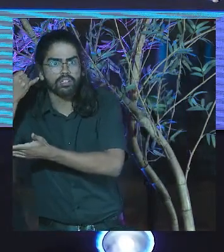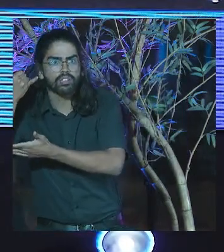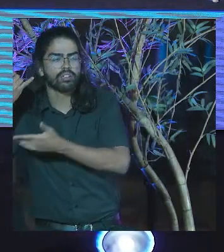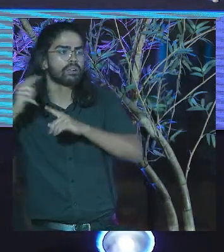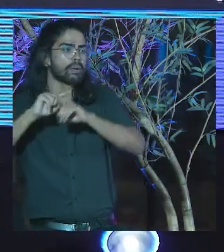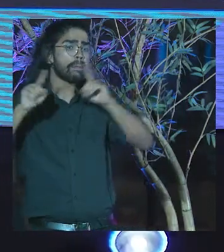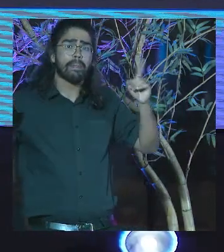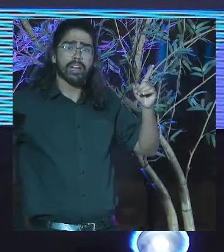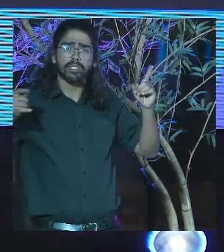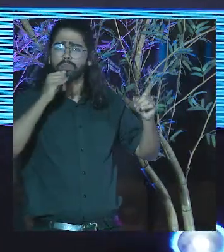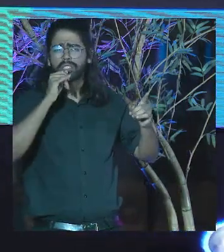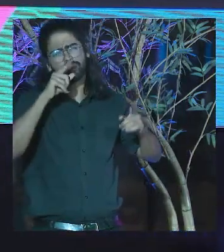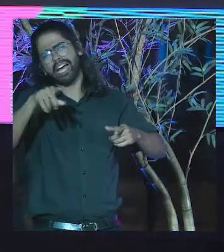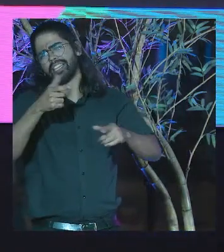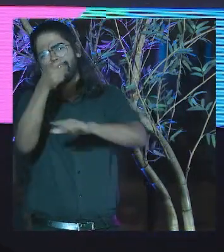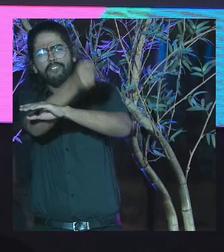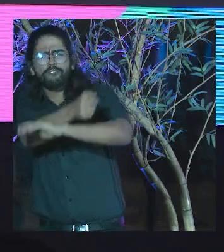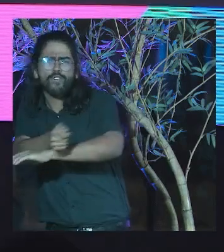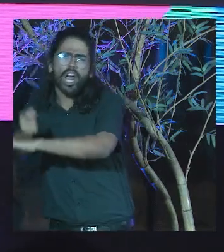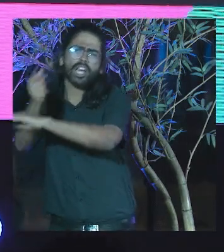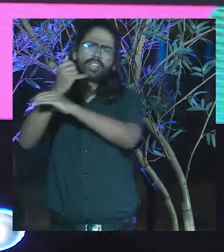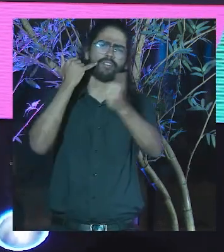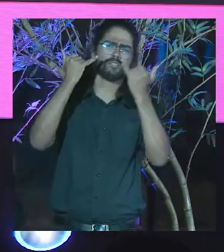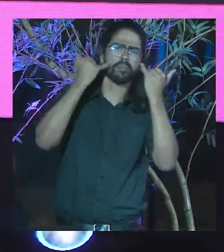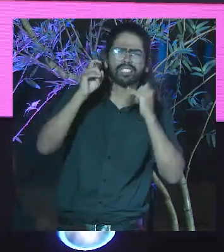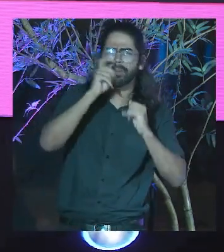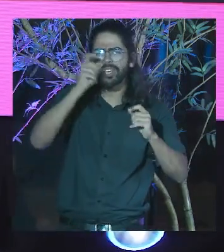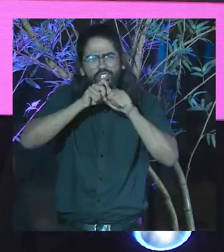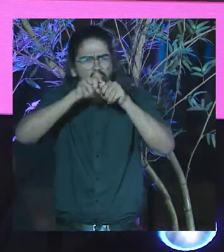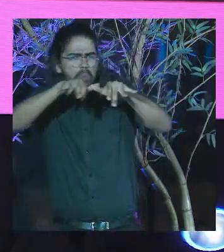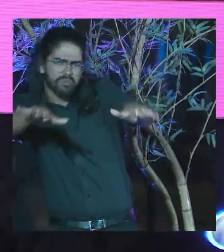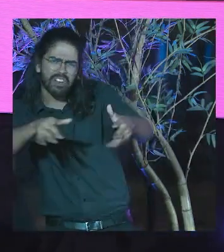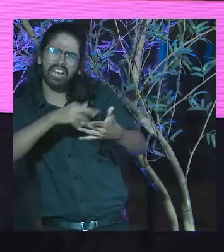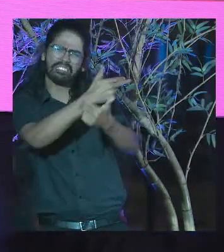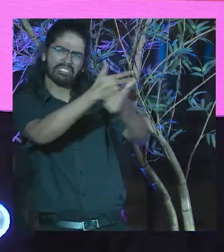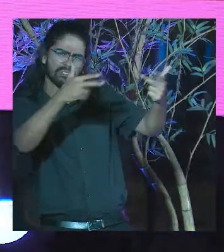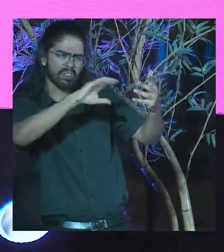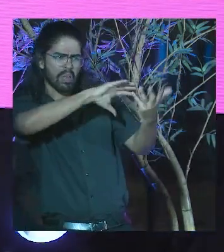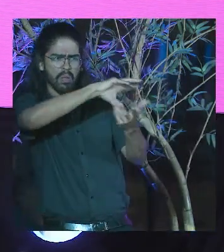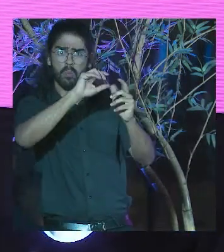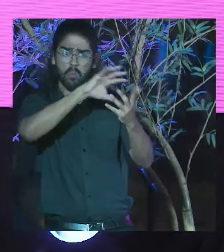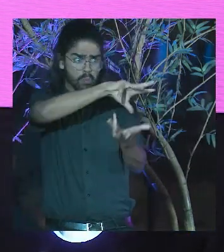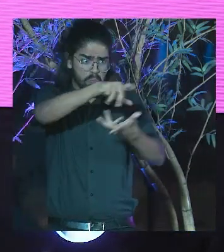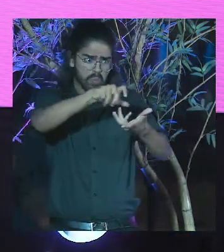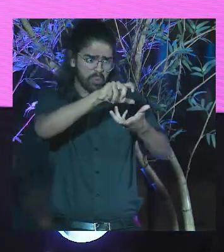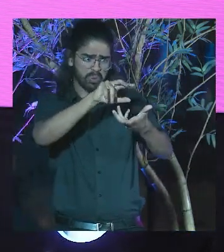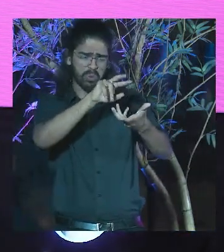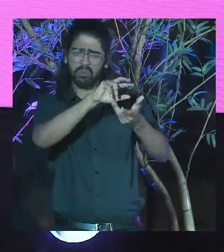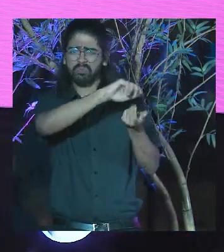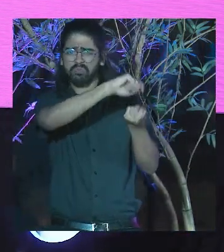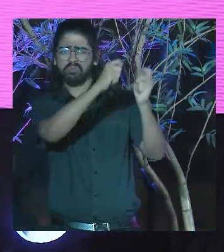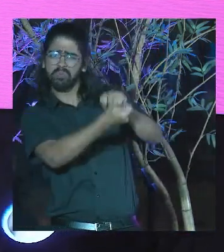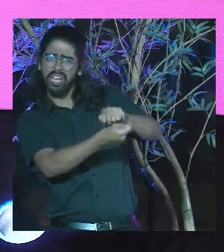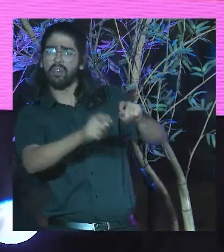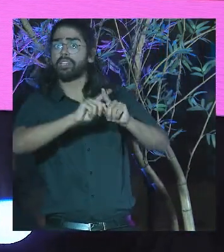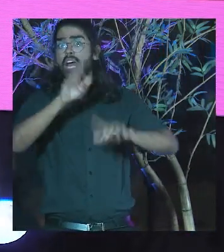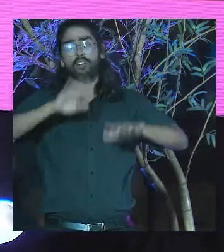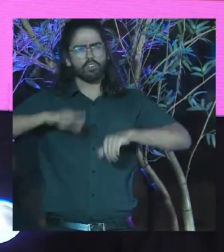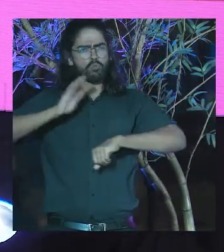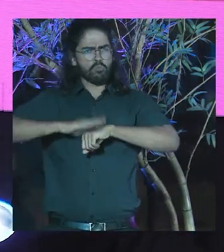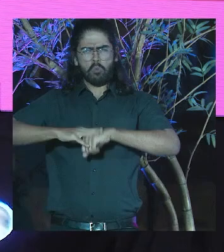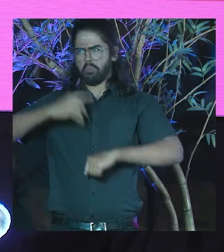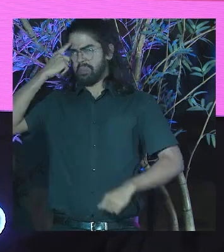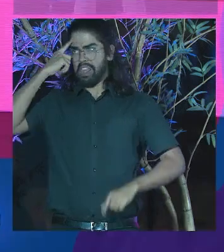que isso acontece, surge fake news, surge uma distorção de realidade, surge até versões, não necessariamente proposital. Alguém